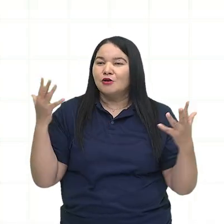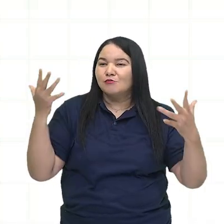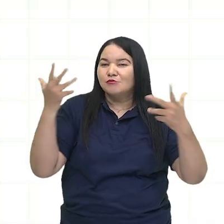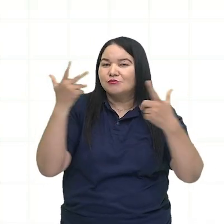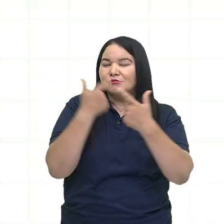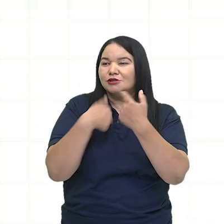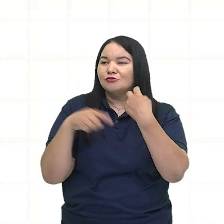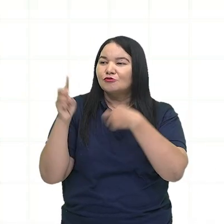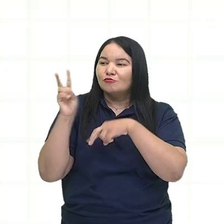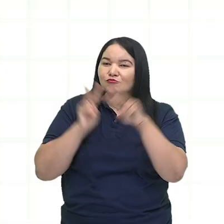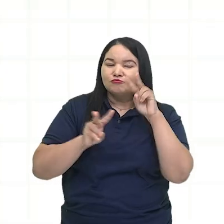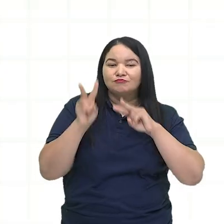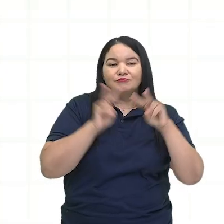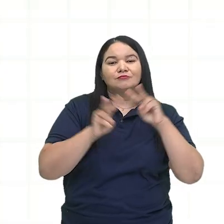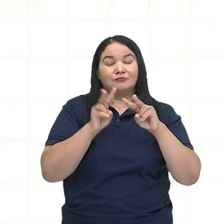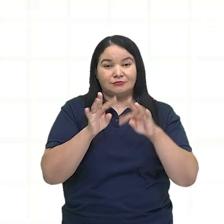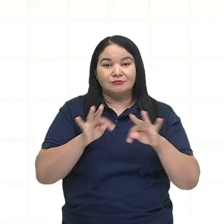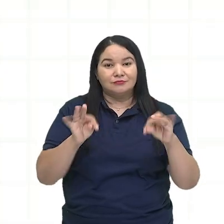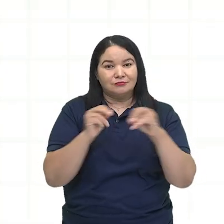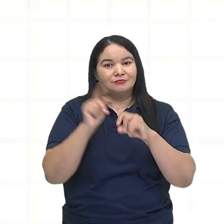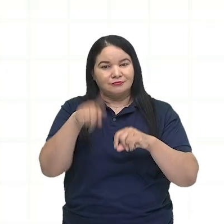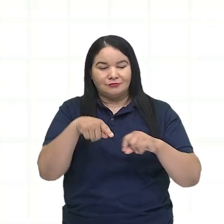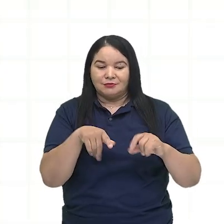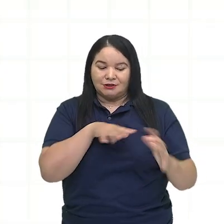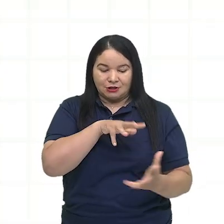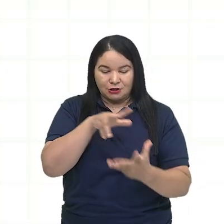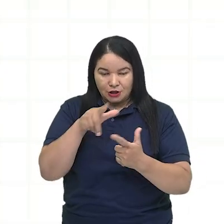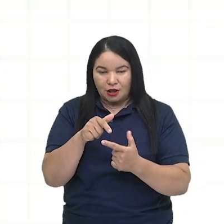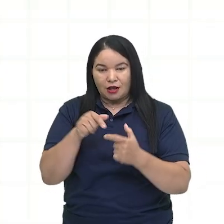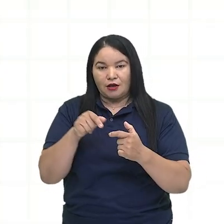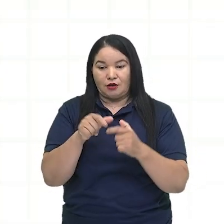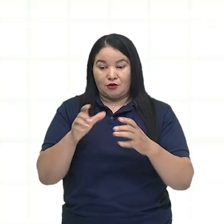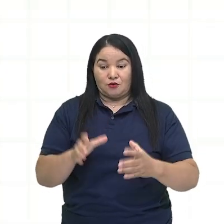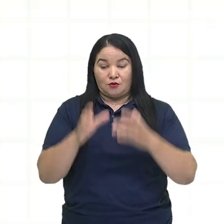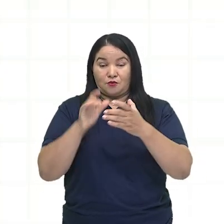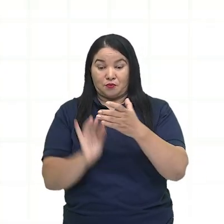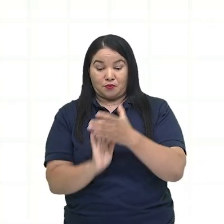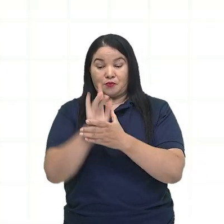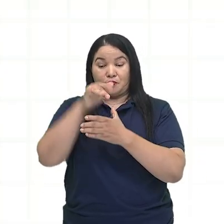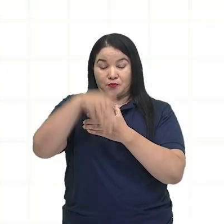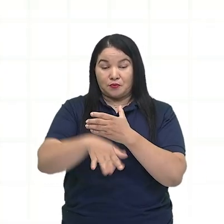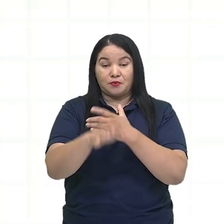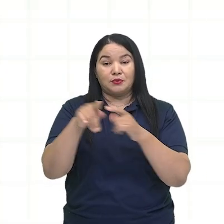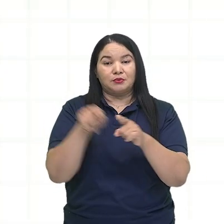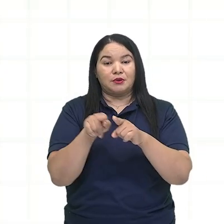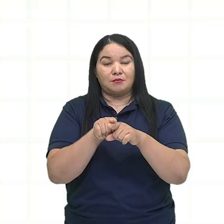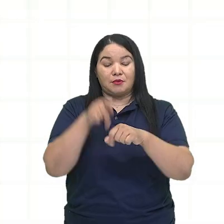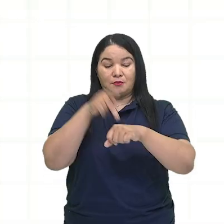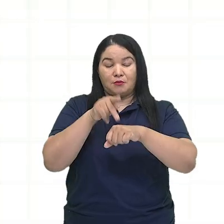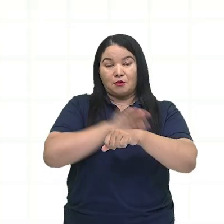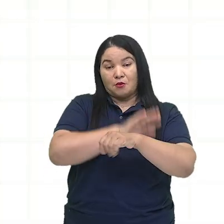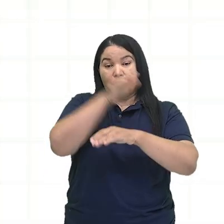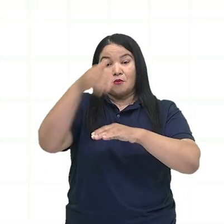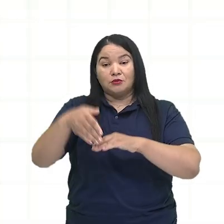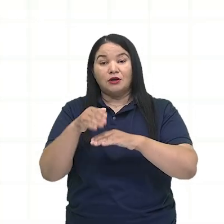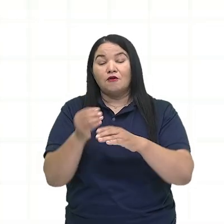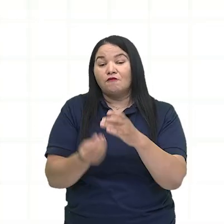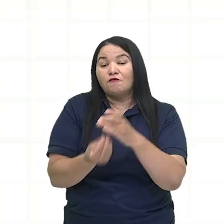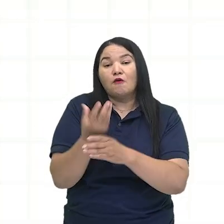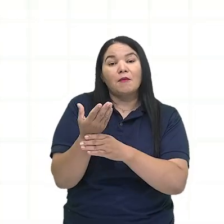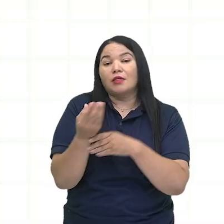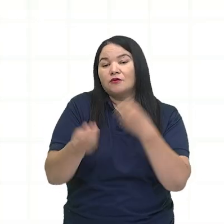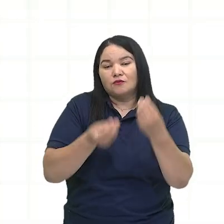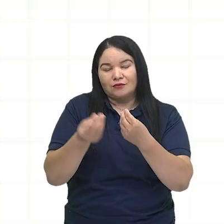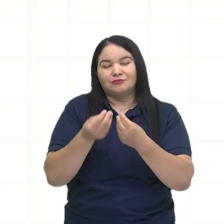belezas cênicas na superfície da Terra, como vulcões e montanhas, eles são formados pelas placas